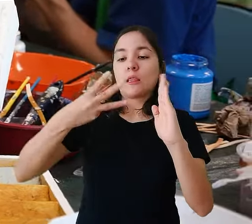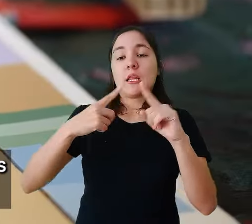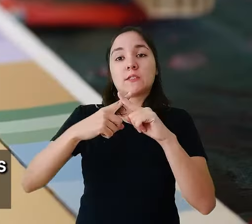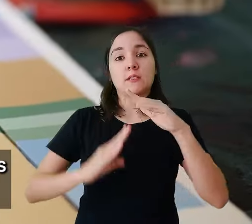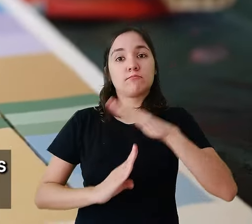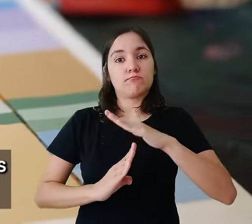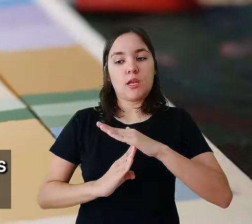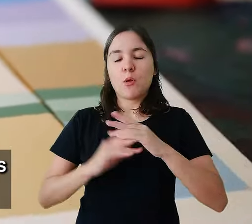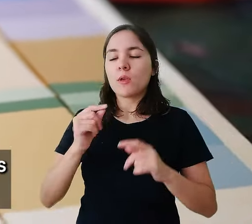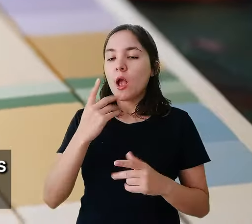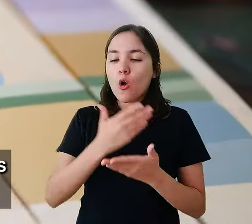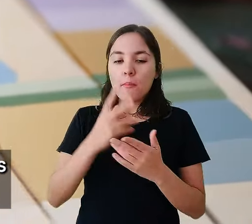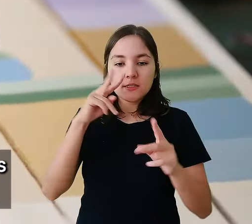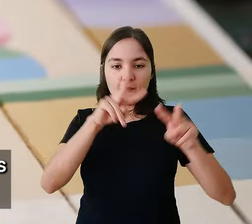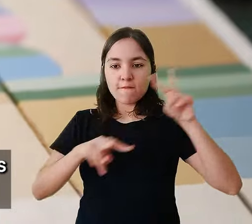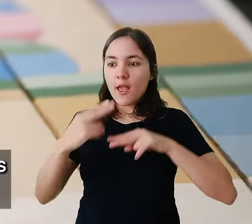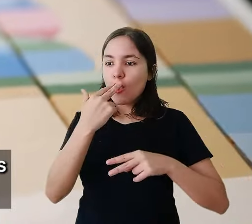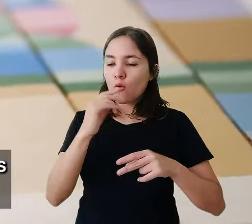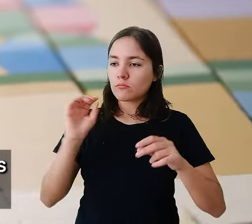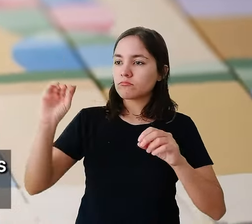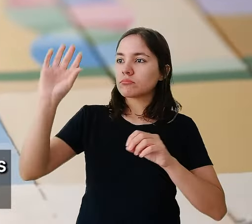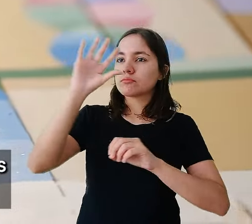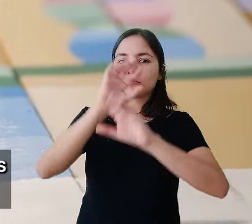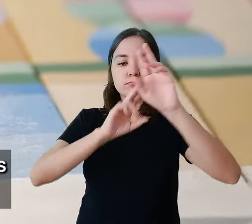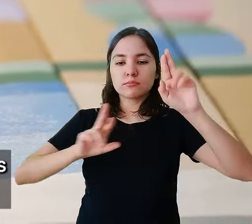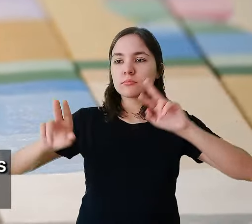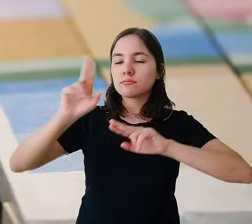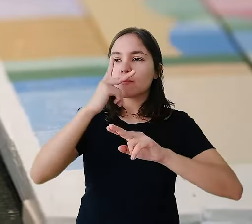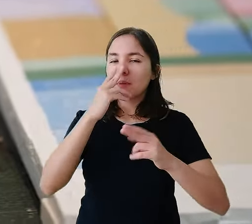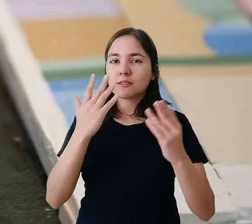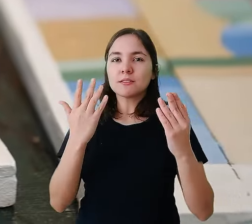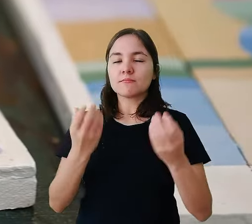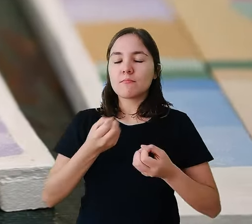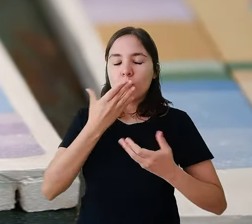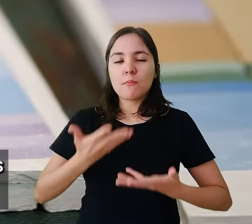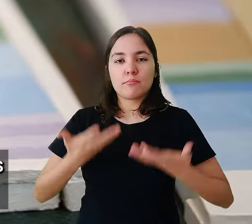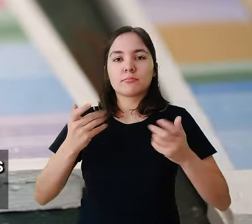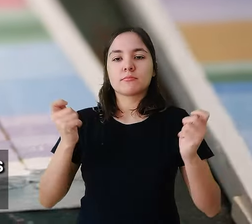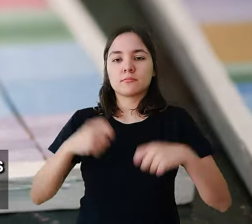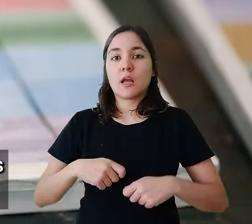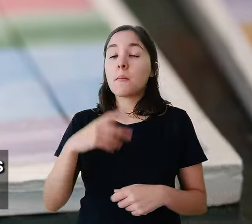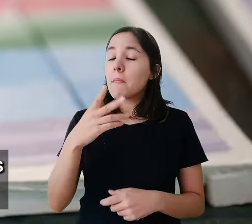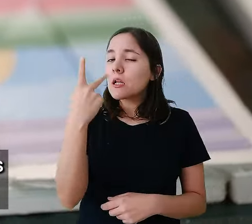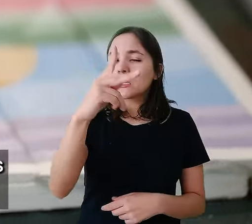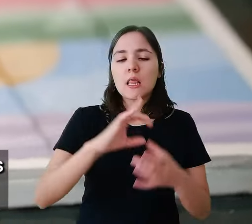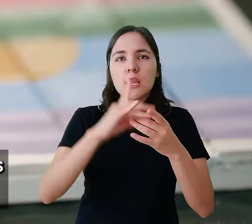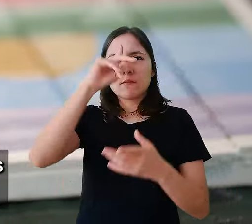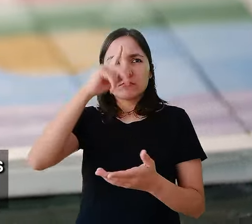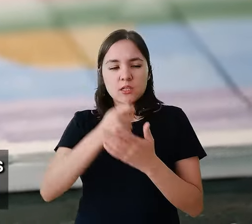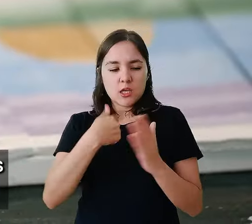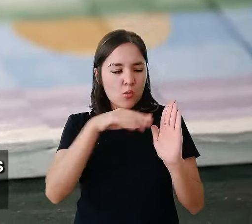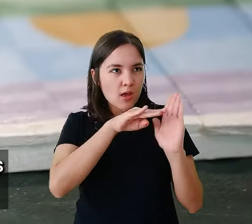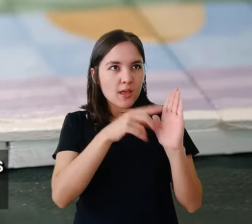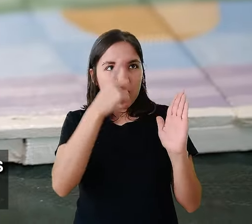vezes. Assim, vai dando uma distribuição de tons e cores pela pintura que gera mais dinâmica. Mas você pode criar suas próprias